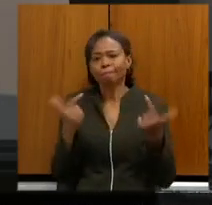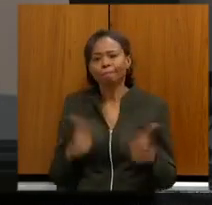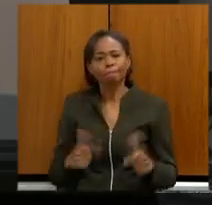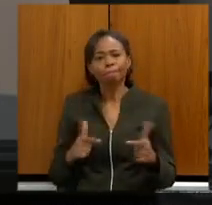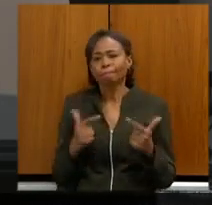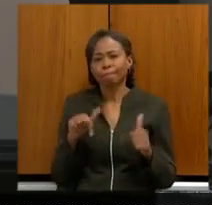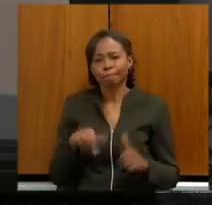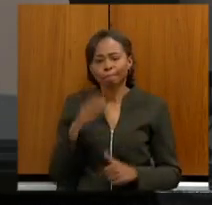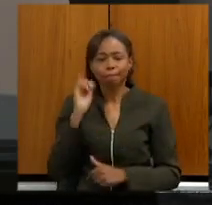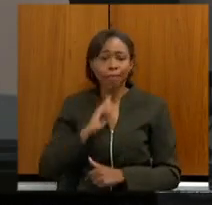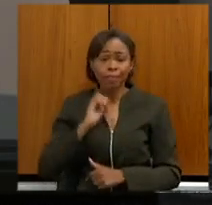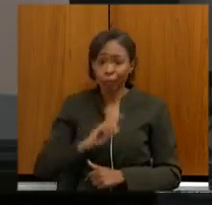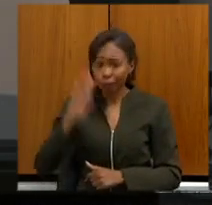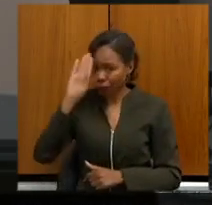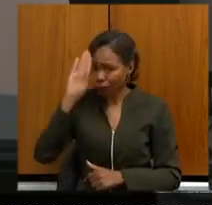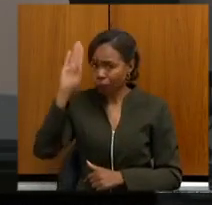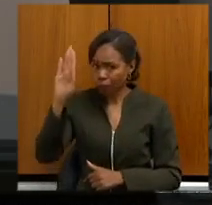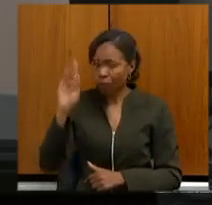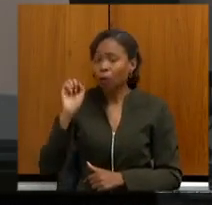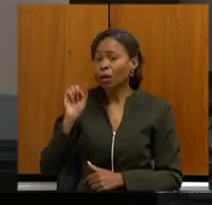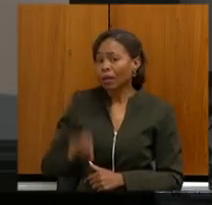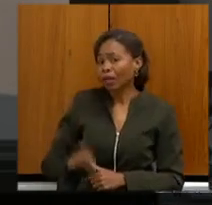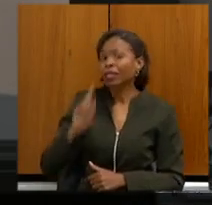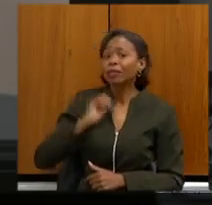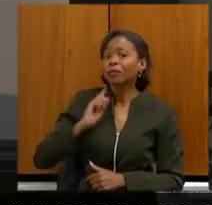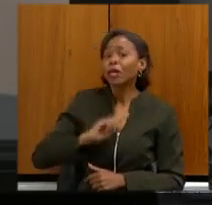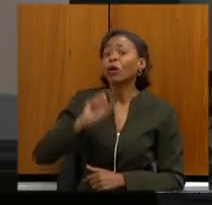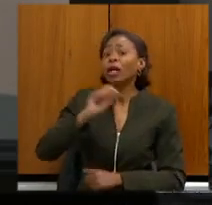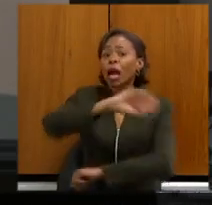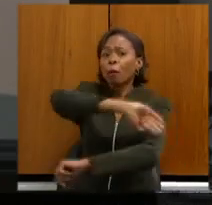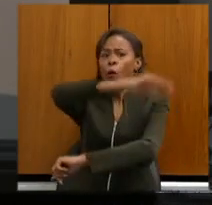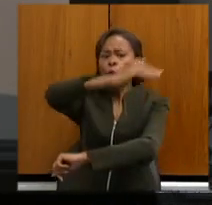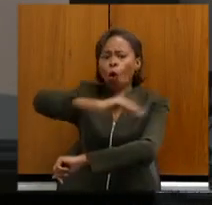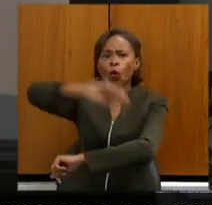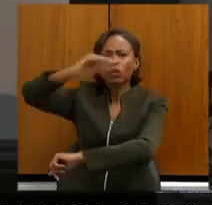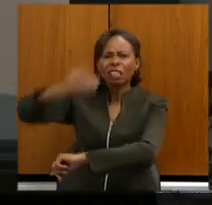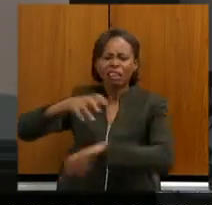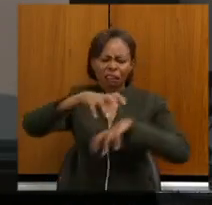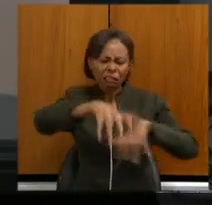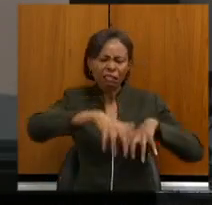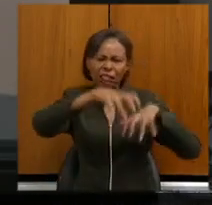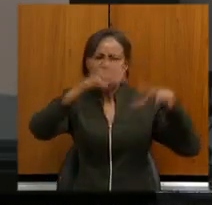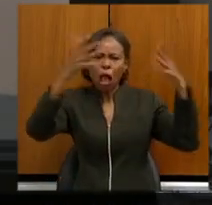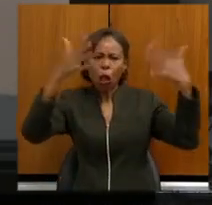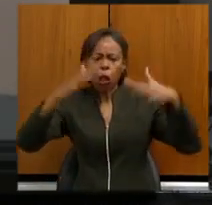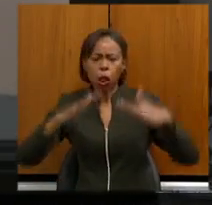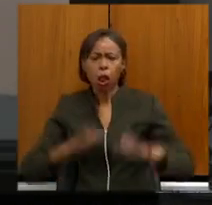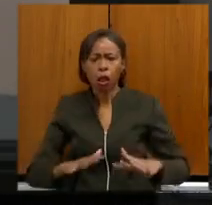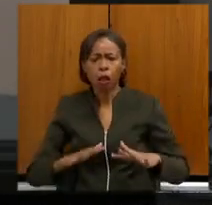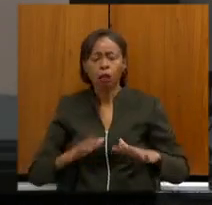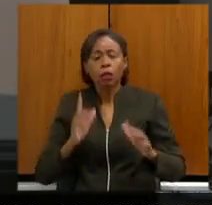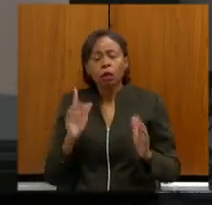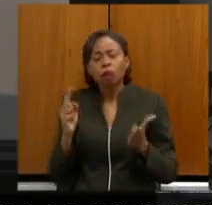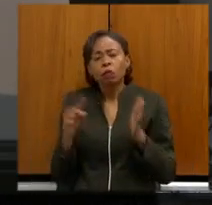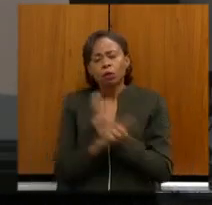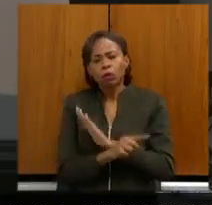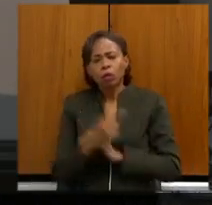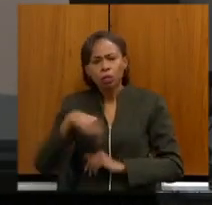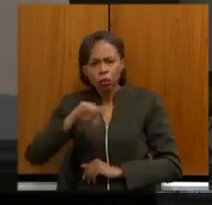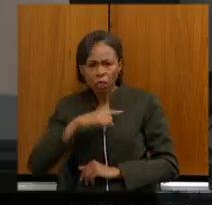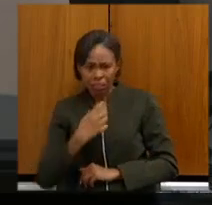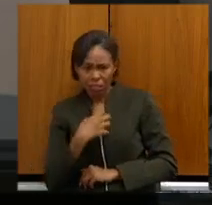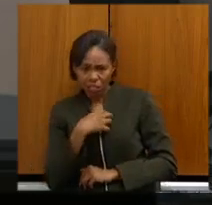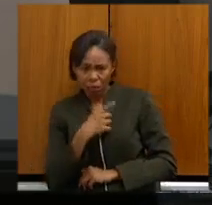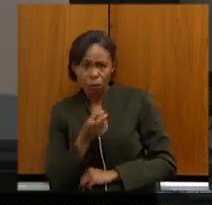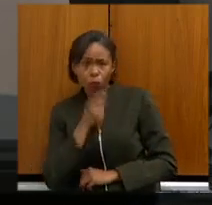principalmente aqui no estado de Minas Gerais onde as nossas Montanhas São roídas pela mineradora quando pergunta para nós que nós sentimos